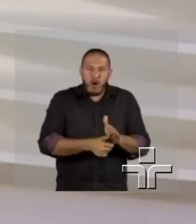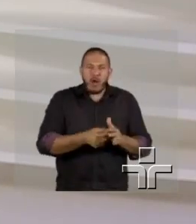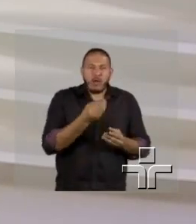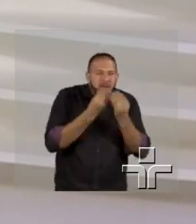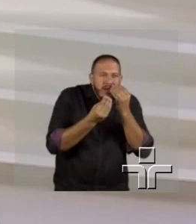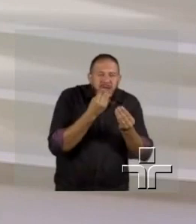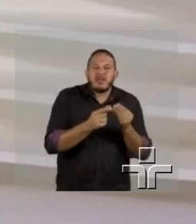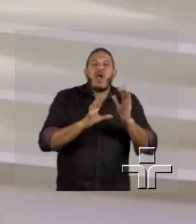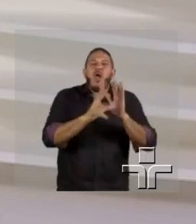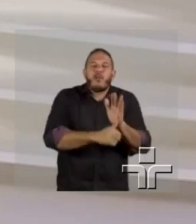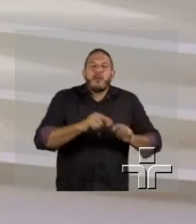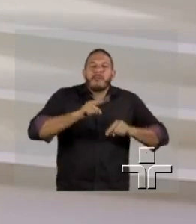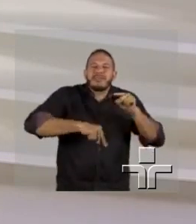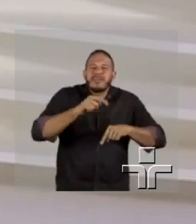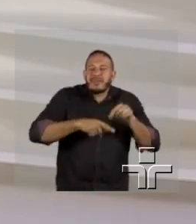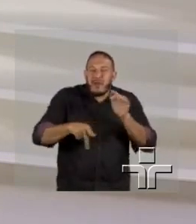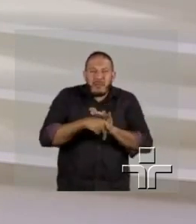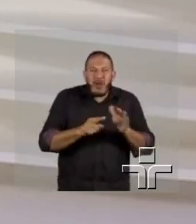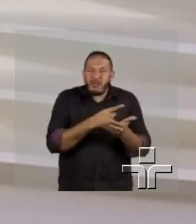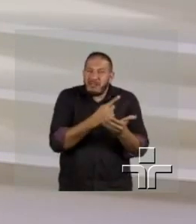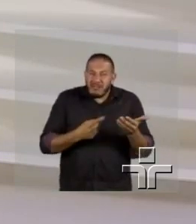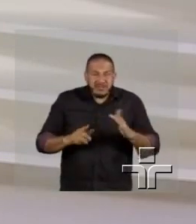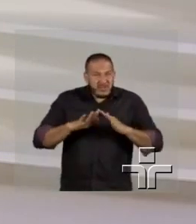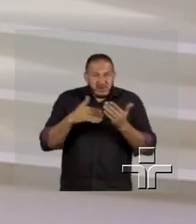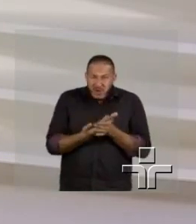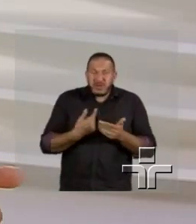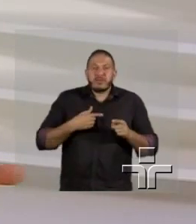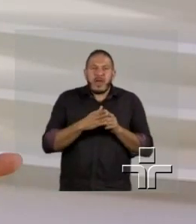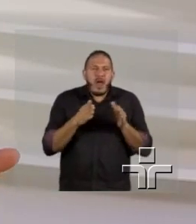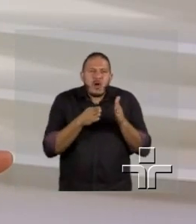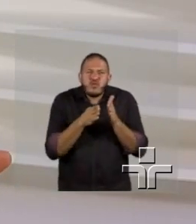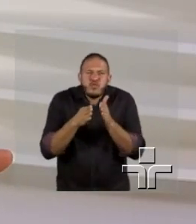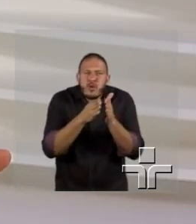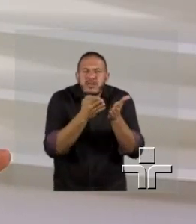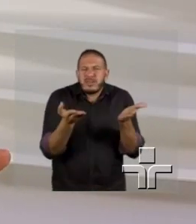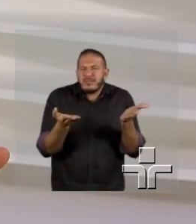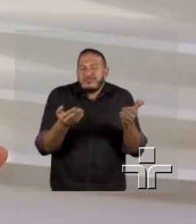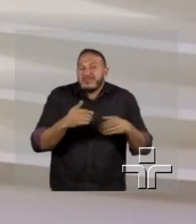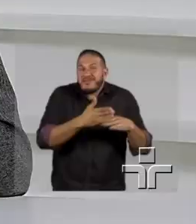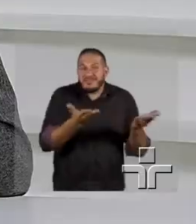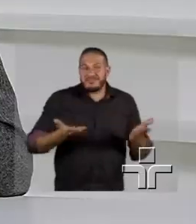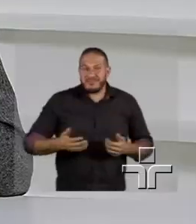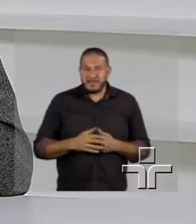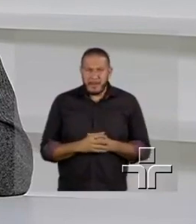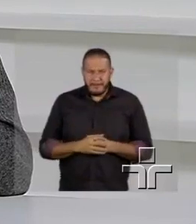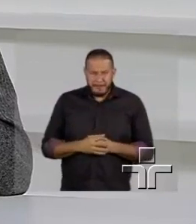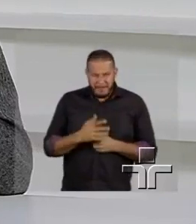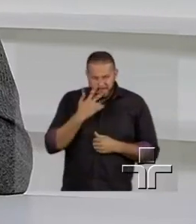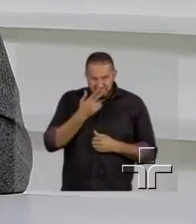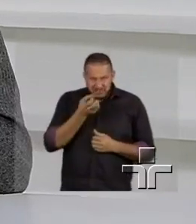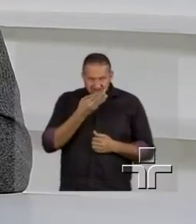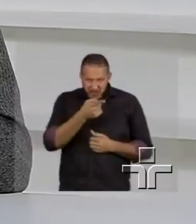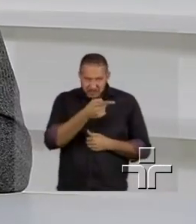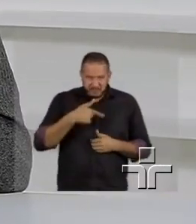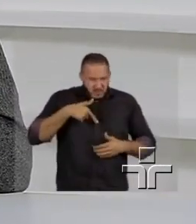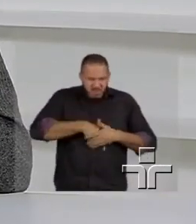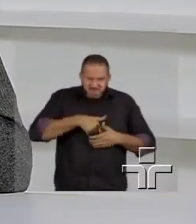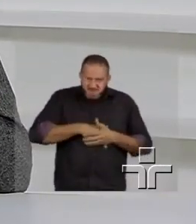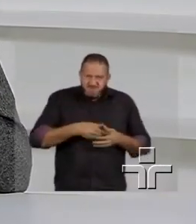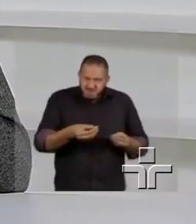federal e os governos estaduais. As polícias, elas precisam ser melhor equipadas. Né? A